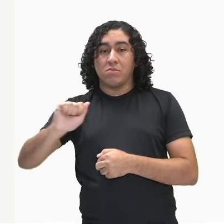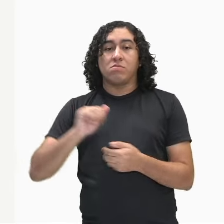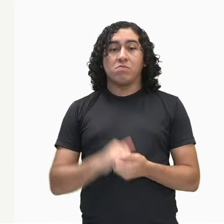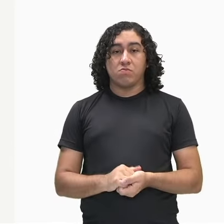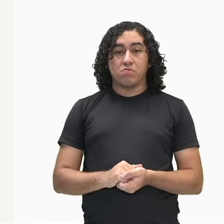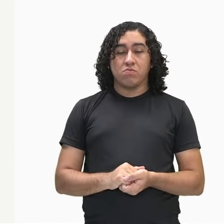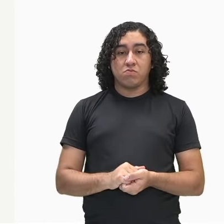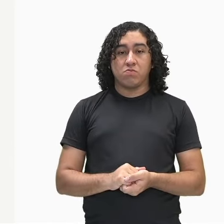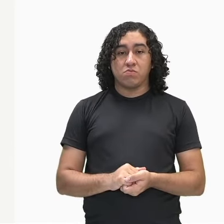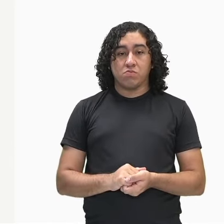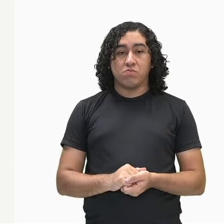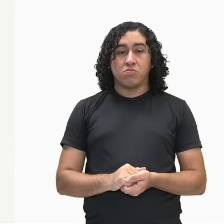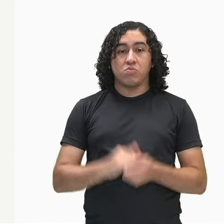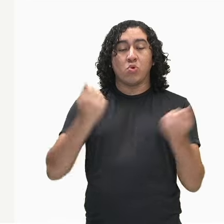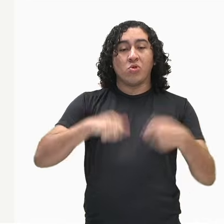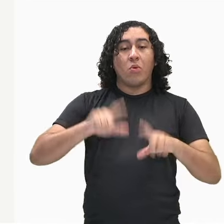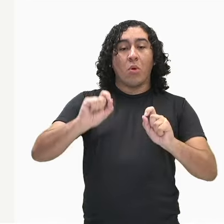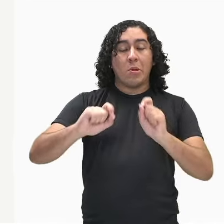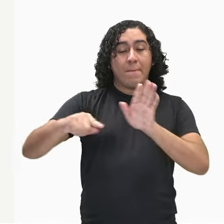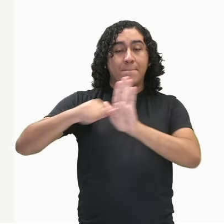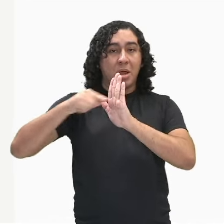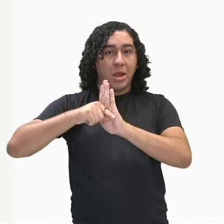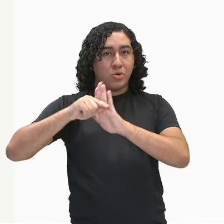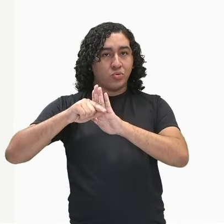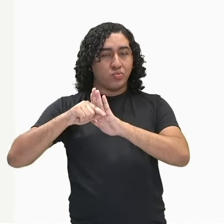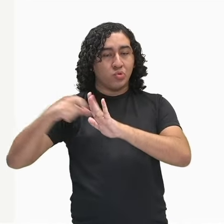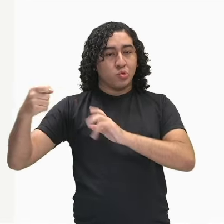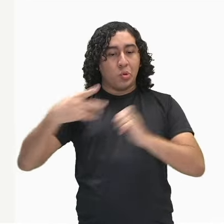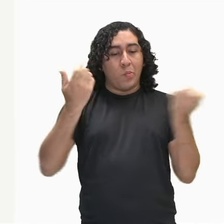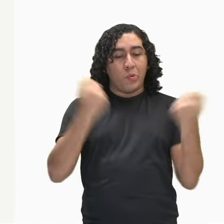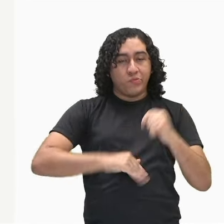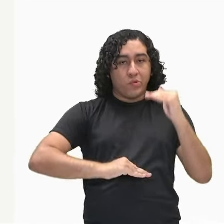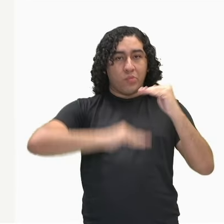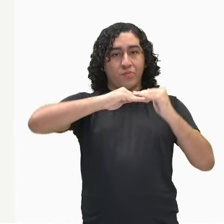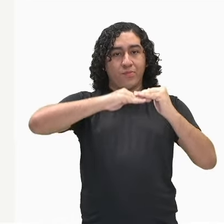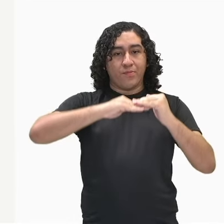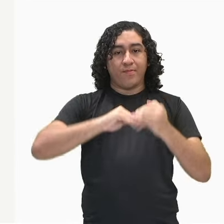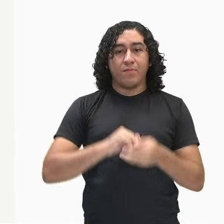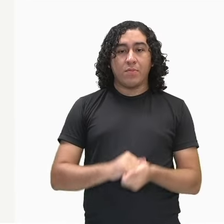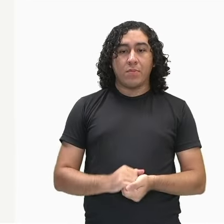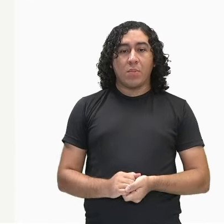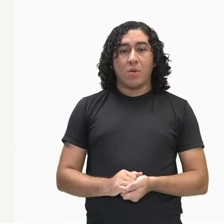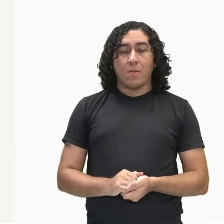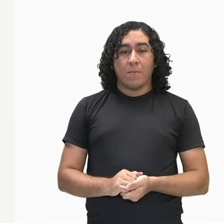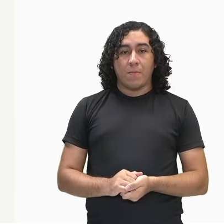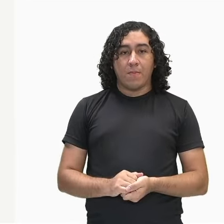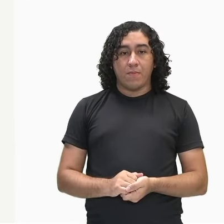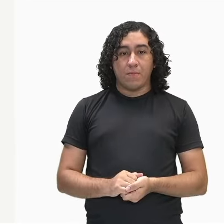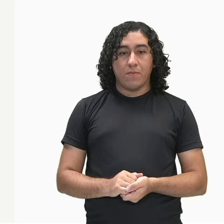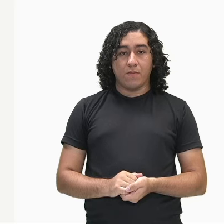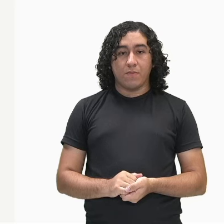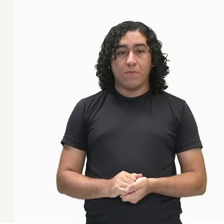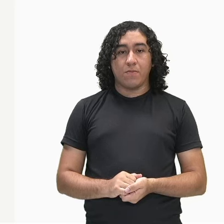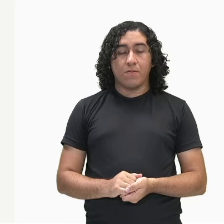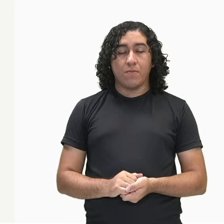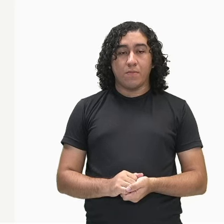colocado aqui menos do que era para ter no CS, tá? Então, nesse caso aí já fica bem